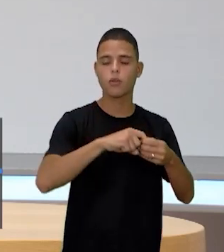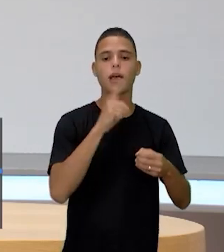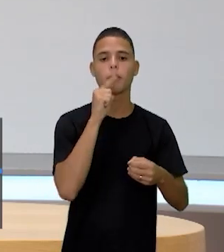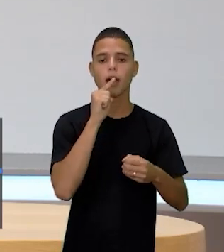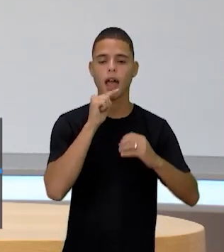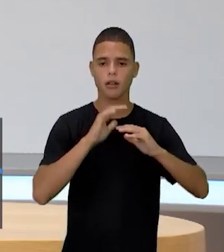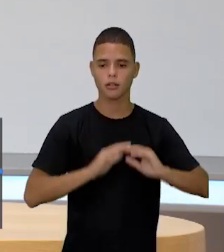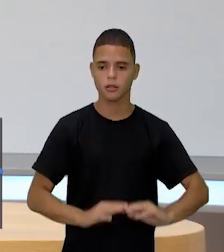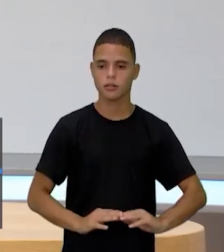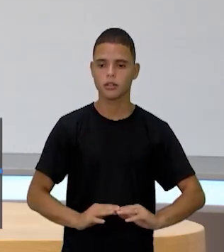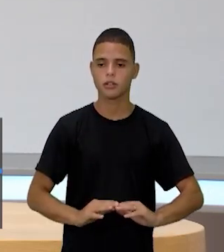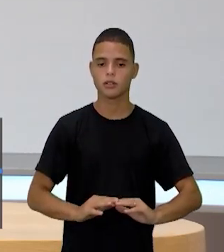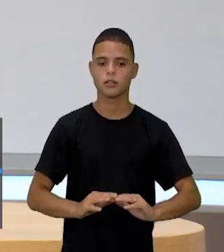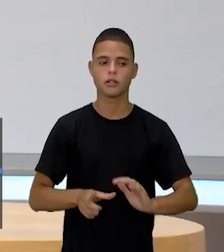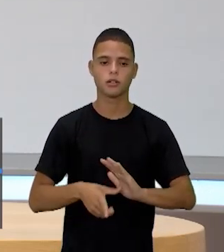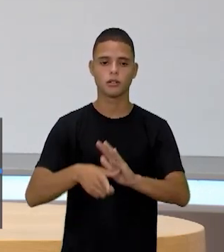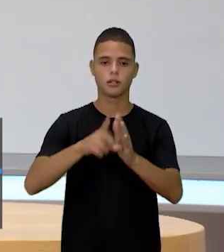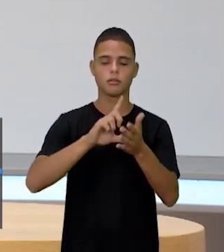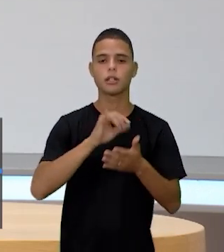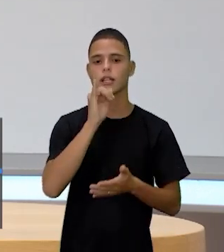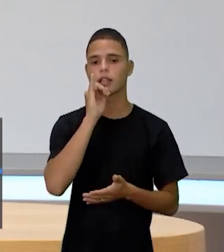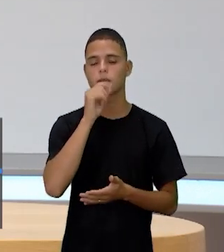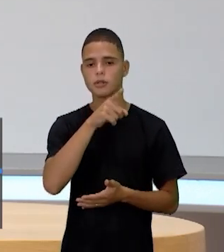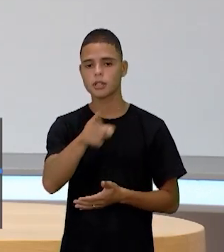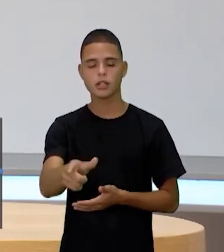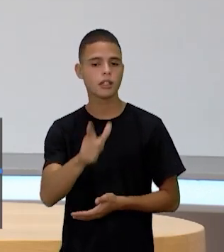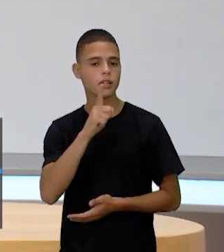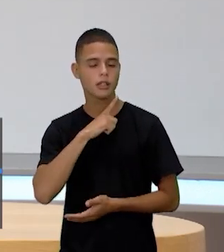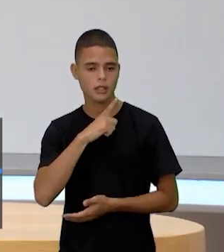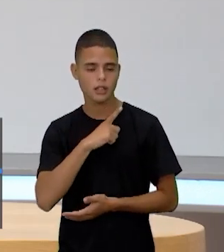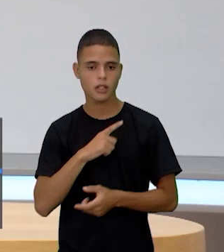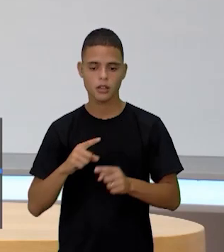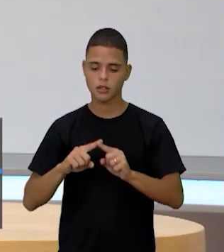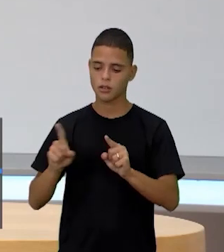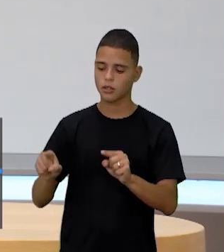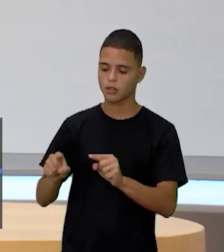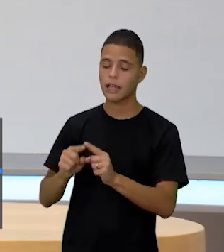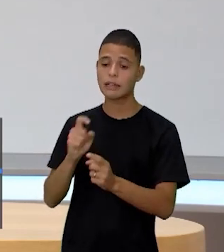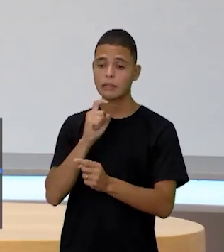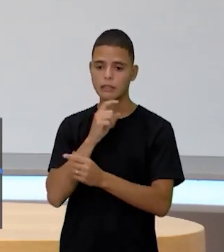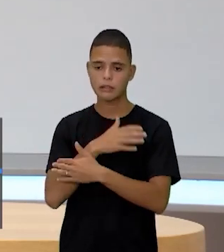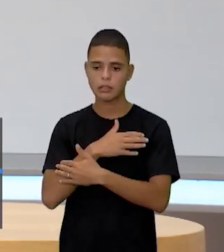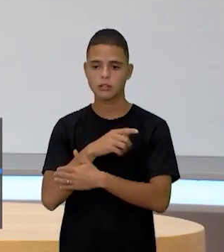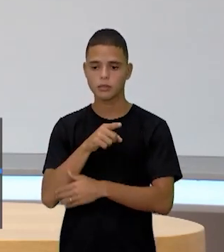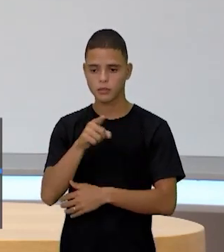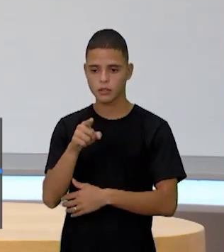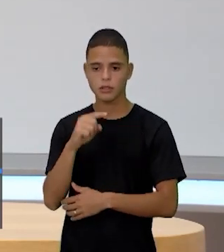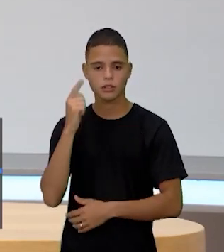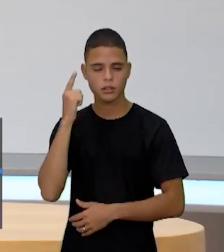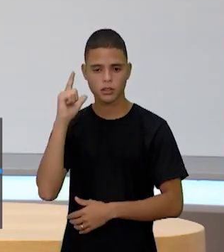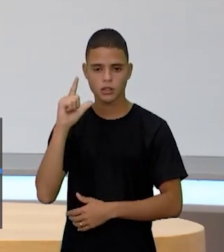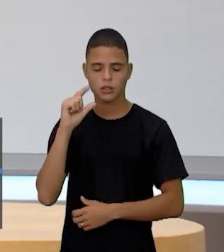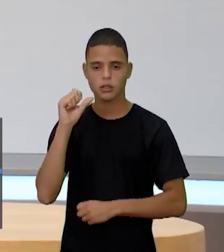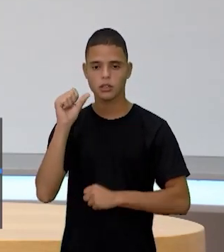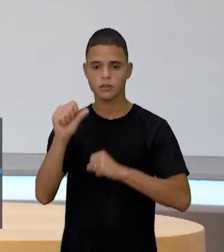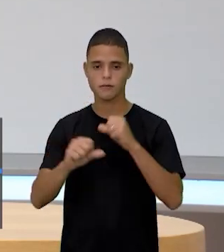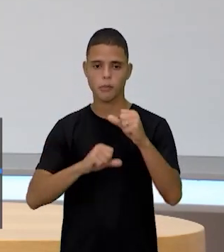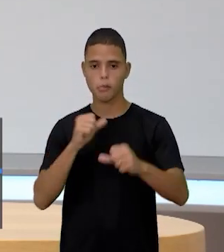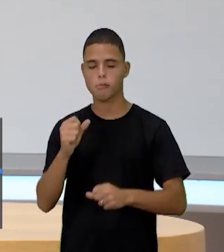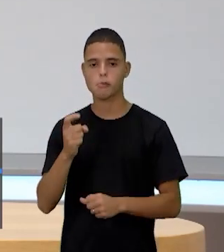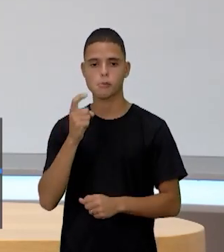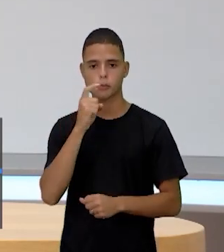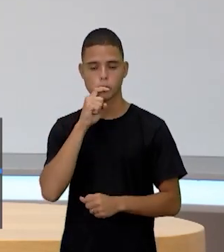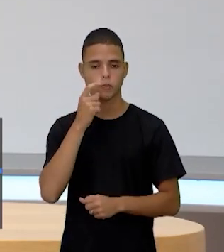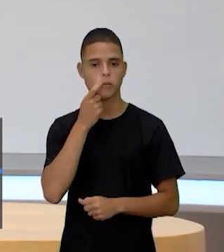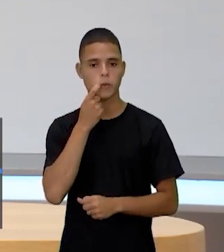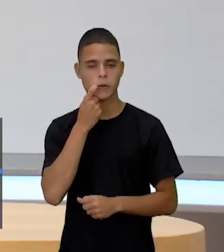evaporação? Ou se você, por exemplo, tem um cubo de gelo, você consegue transformar esse cubo de gelo em estado líquido? Então essas são as